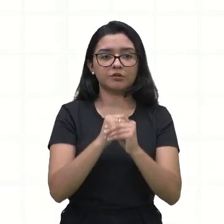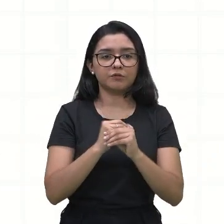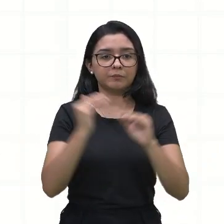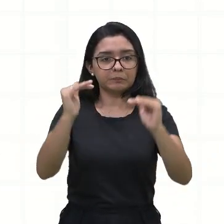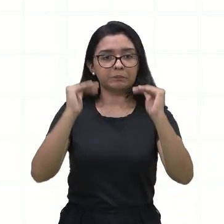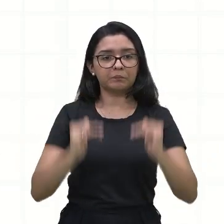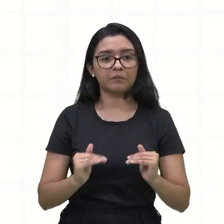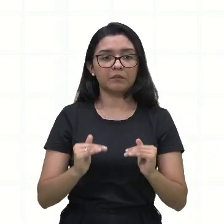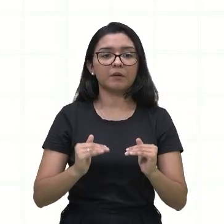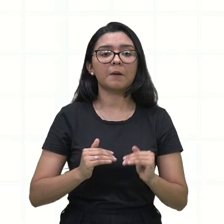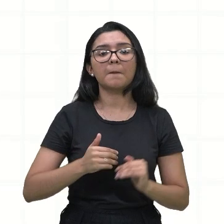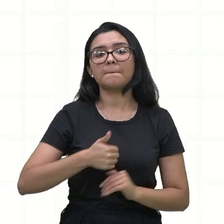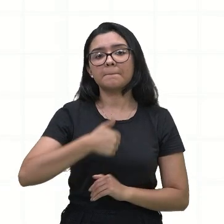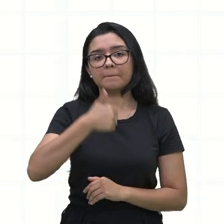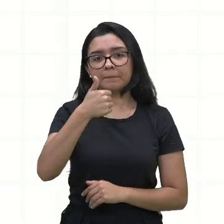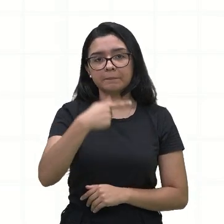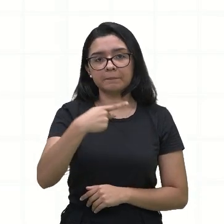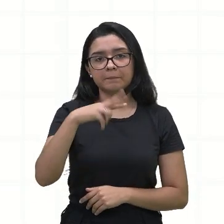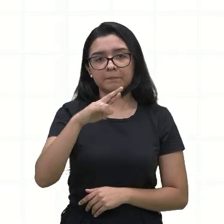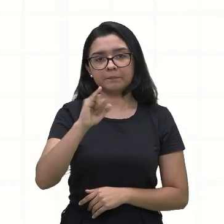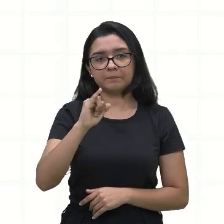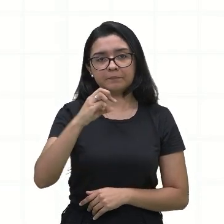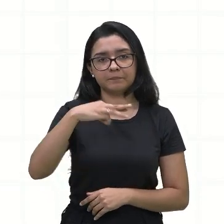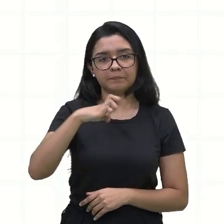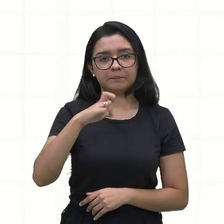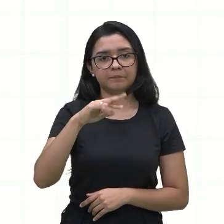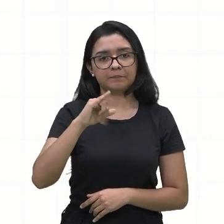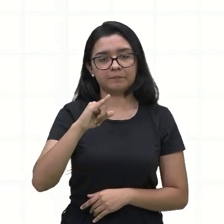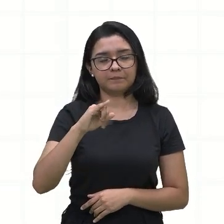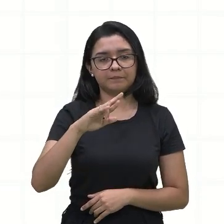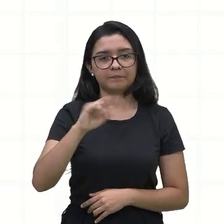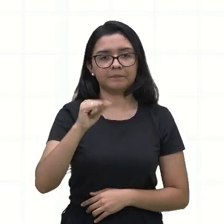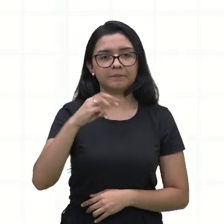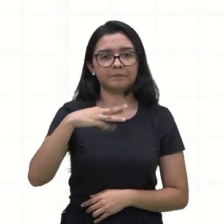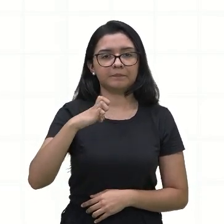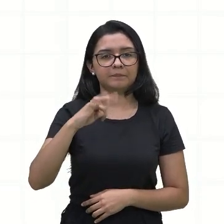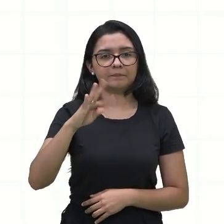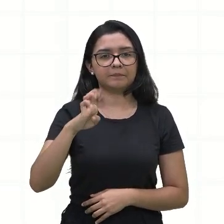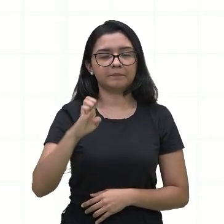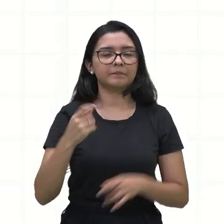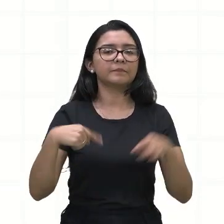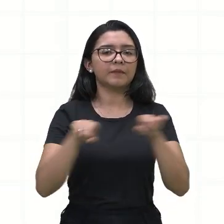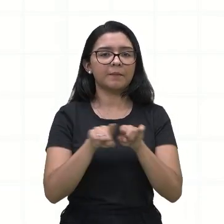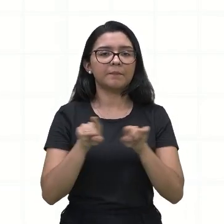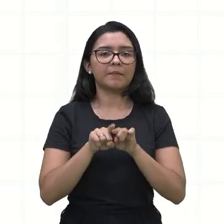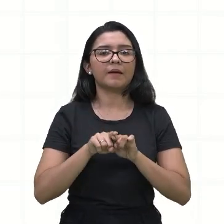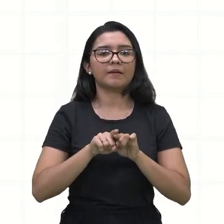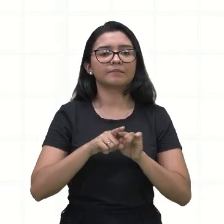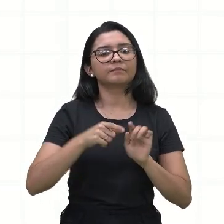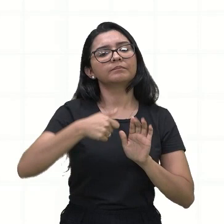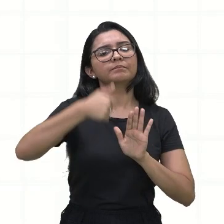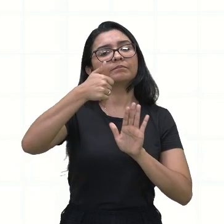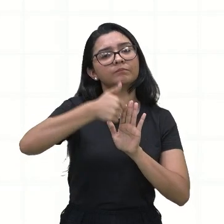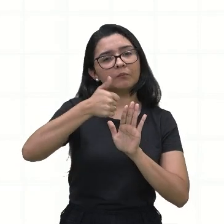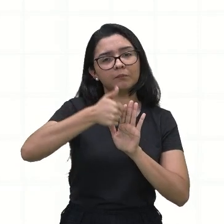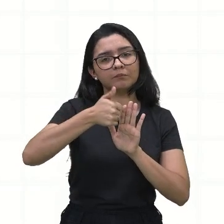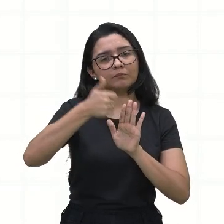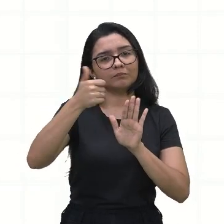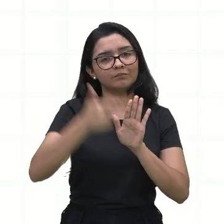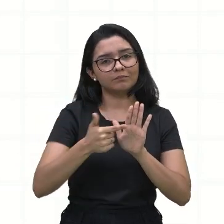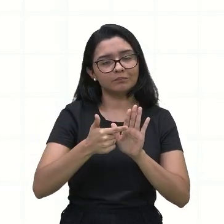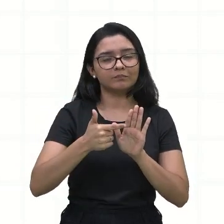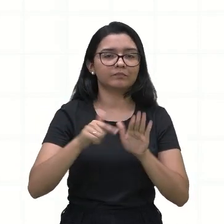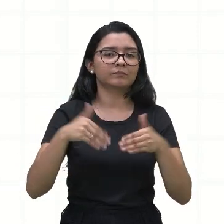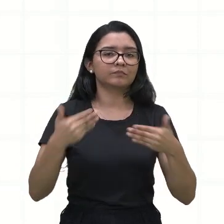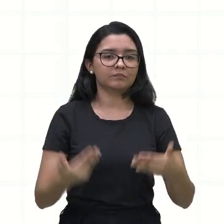só, primeiramente. Primeiramente também é um conectivo que aí ele vai introduzir uma ordem de ideia, né? Indicando que o